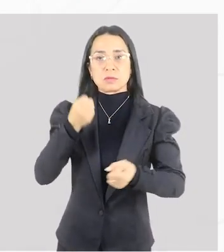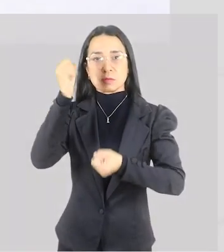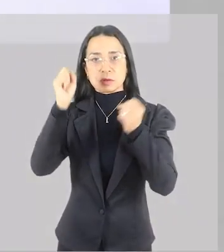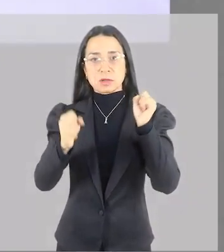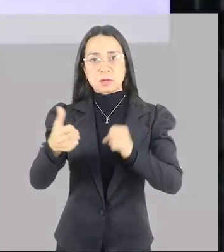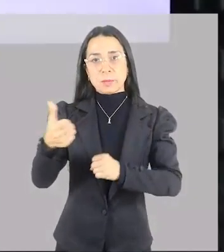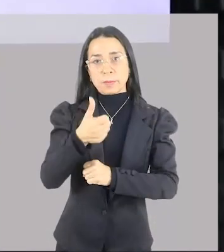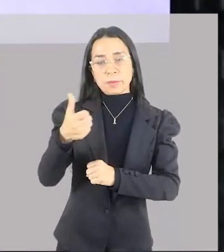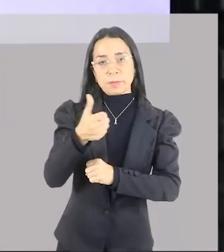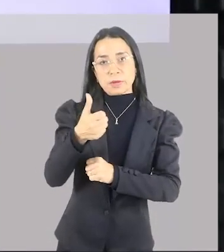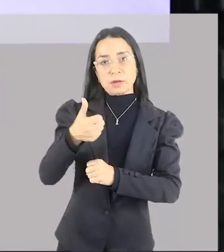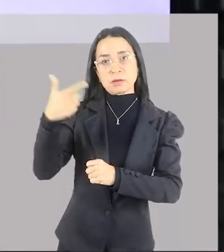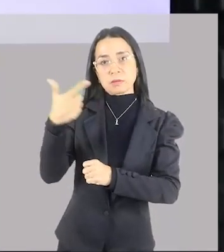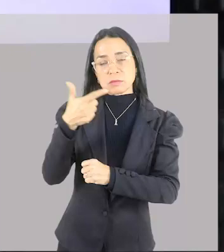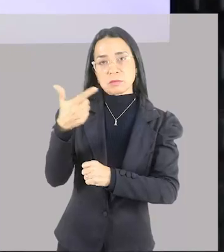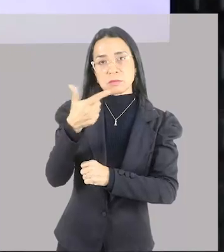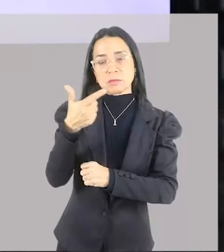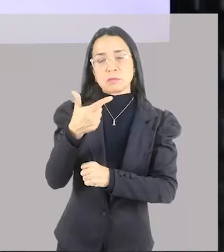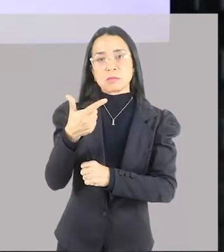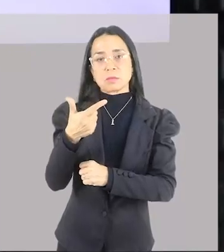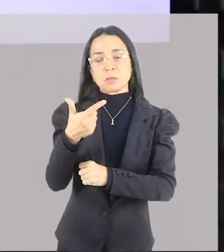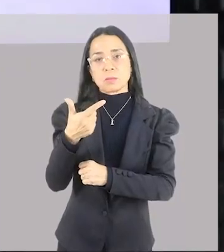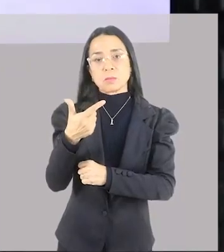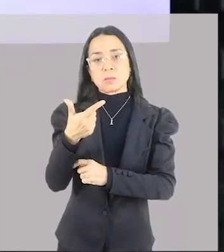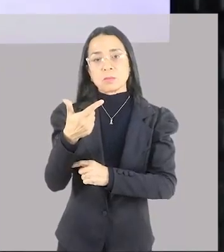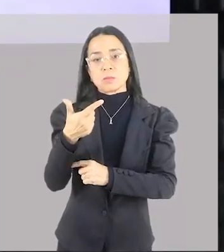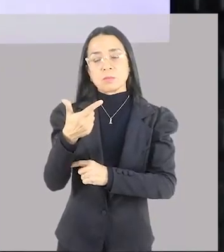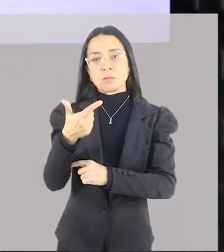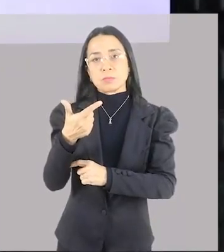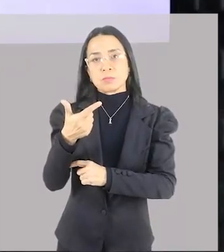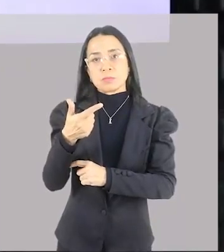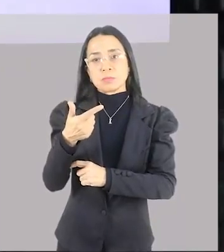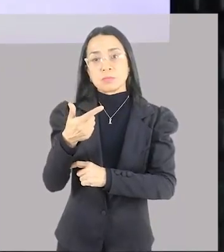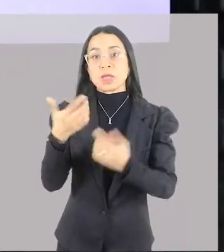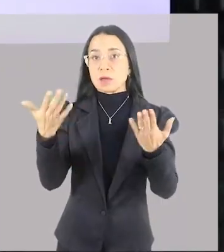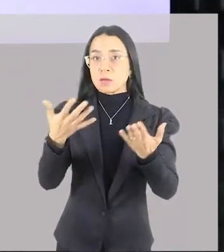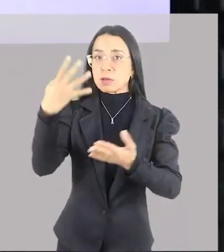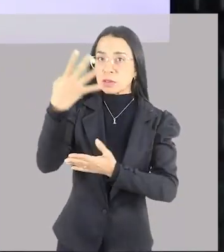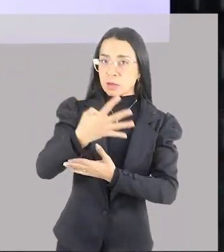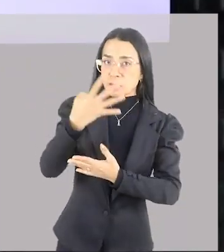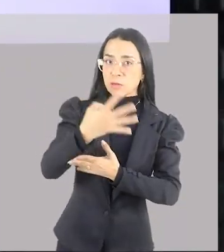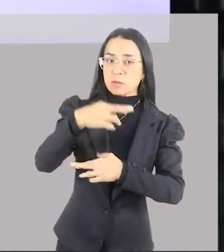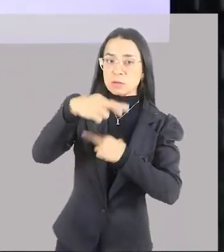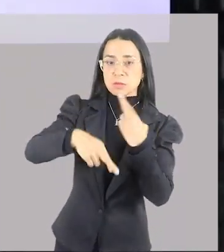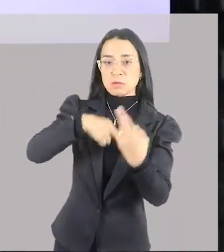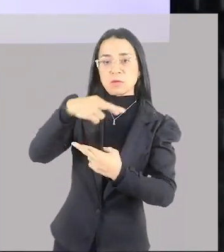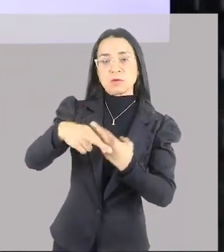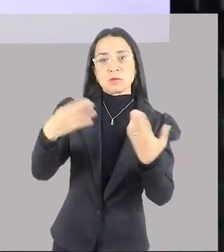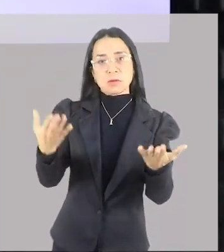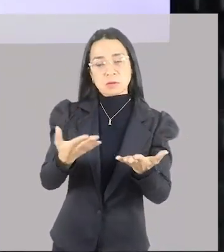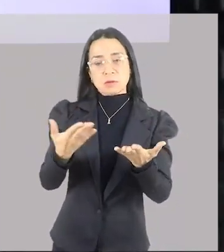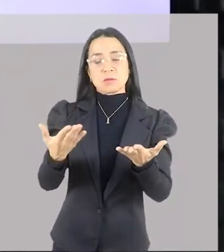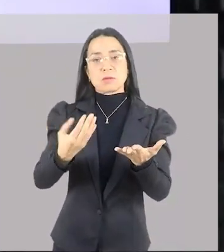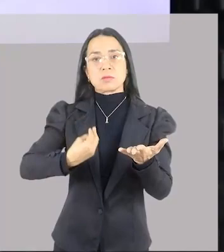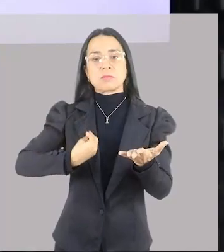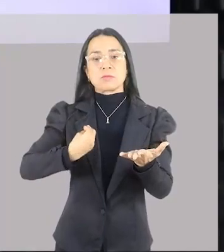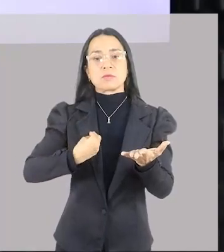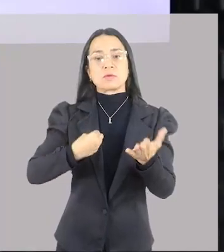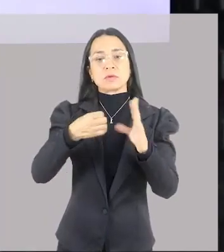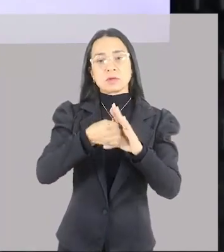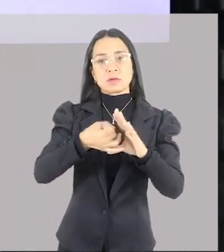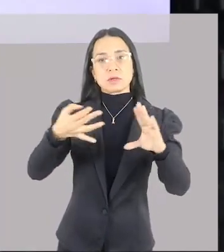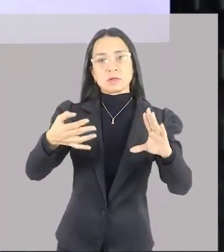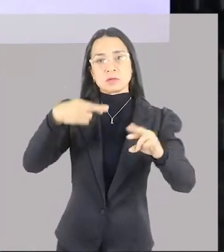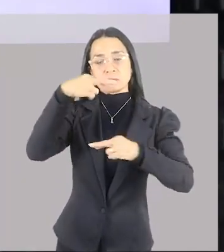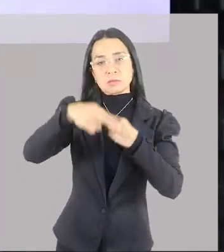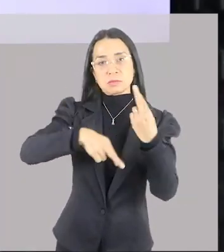primeira Revolução Industrial, segunda Revolução Industrial, certo? Nós já estamos na quarta Revolução Industrial, caracterizada aí pela